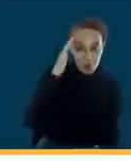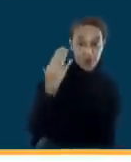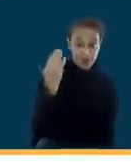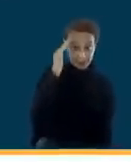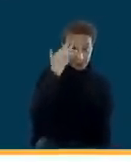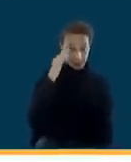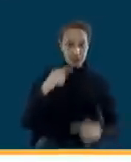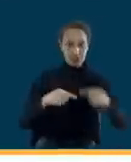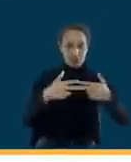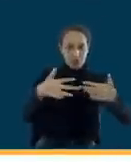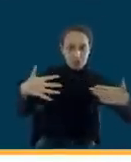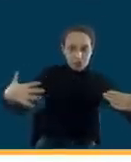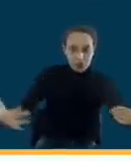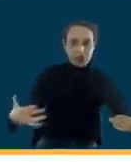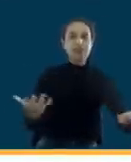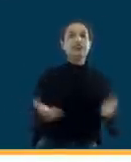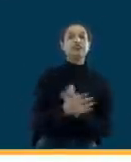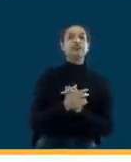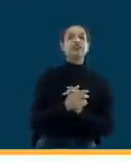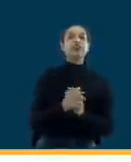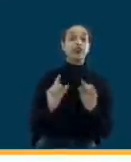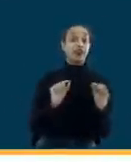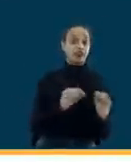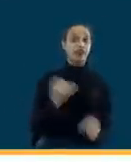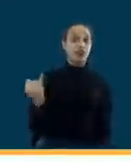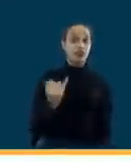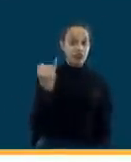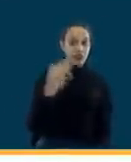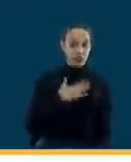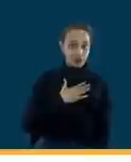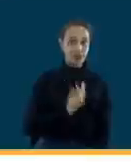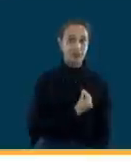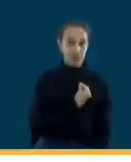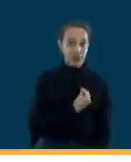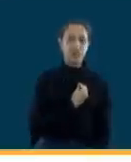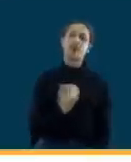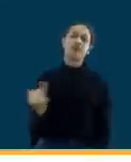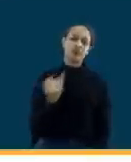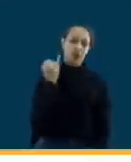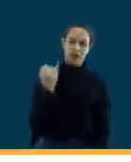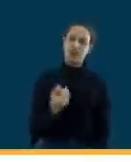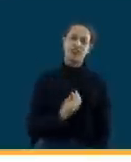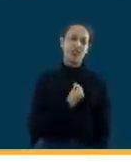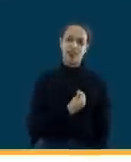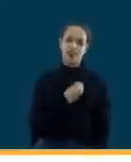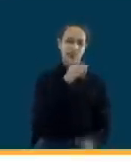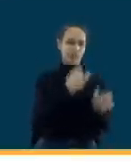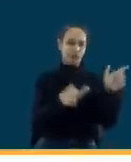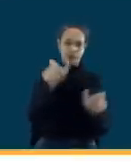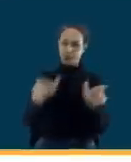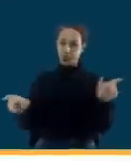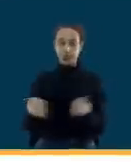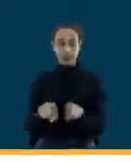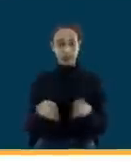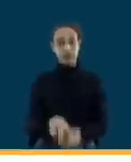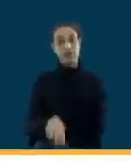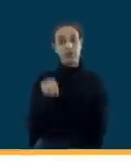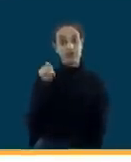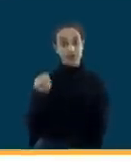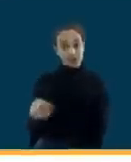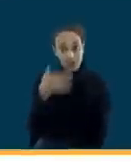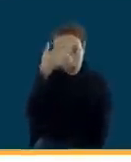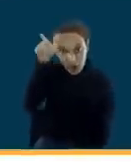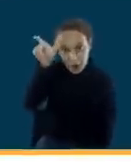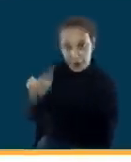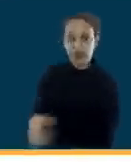assim como foi importante na minha vida, foi importante na vida de muita gente, né? Então, você foi uma pessoa que teve